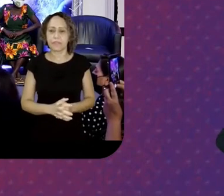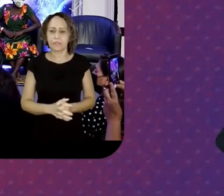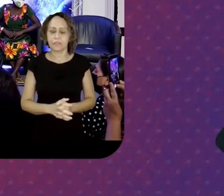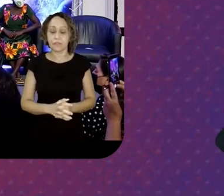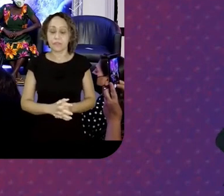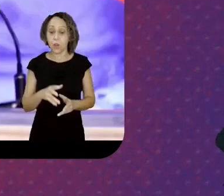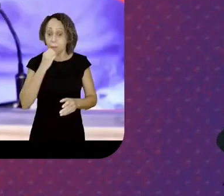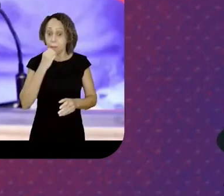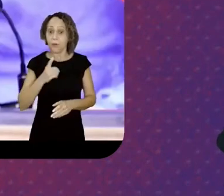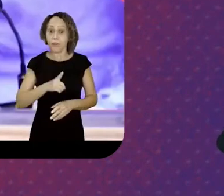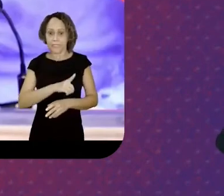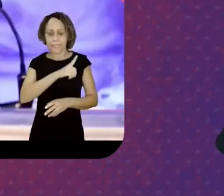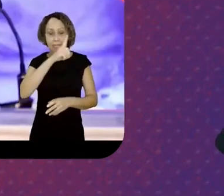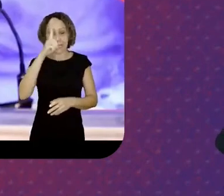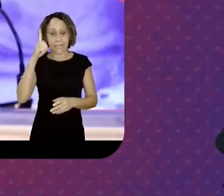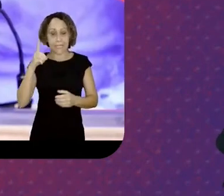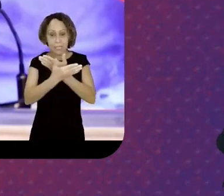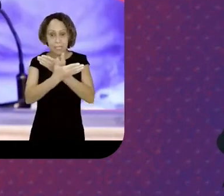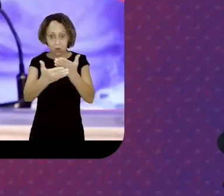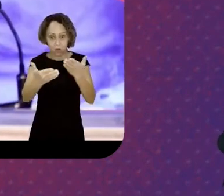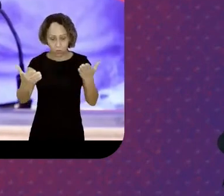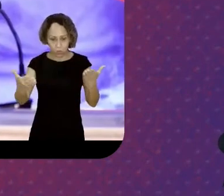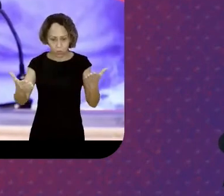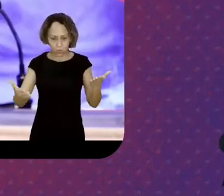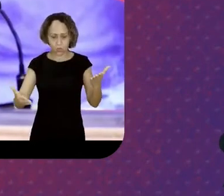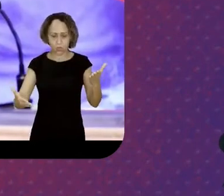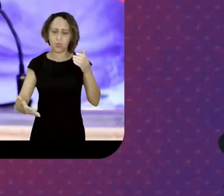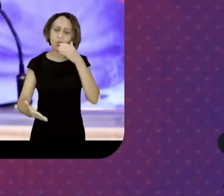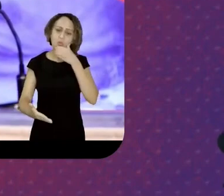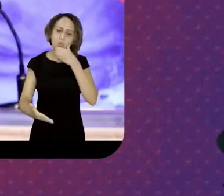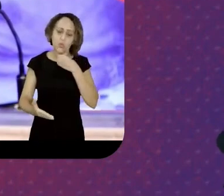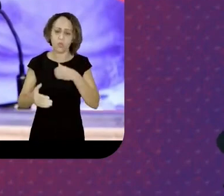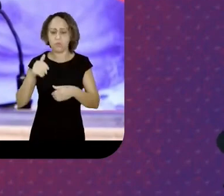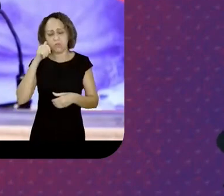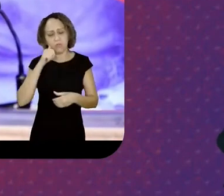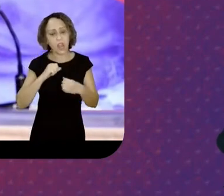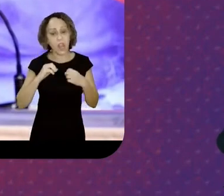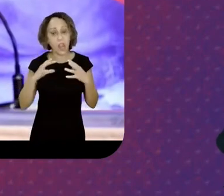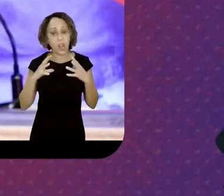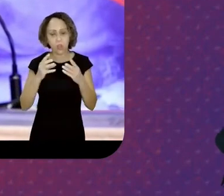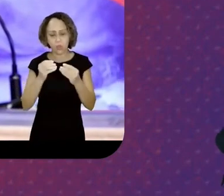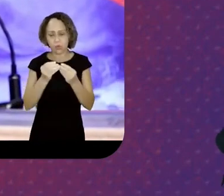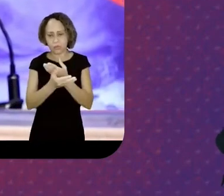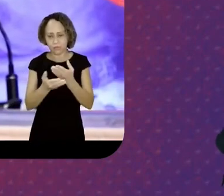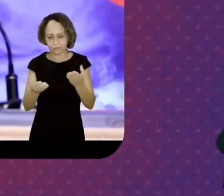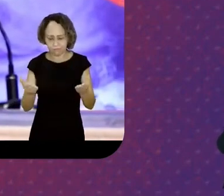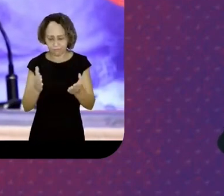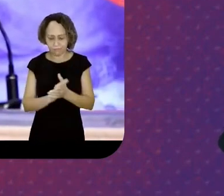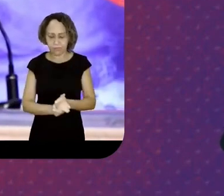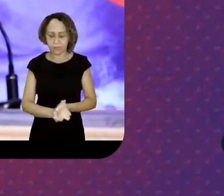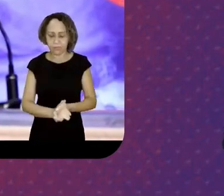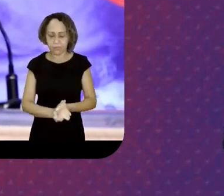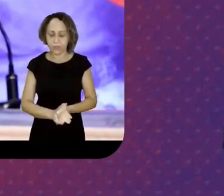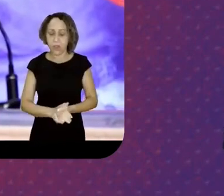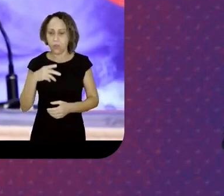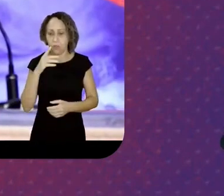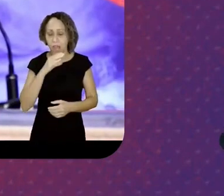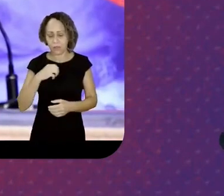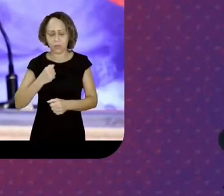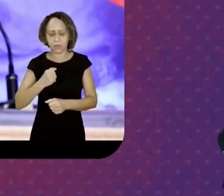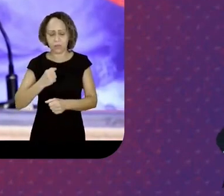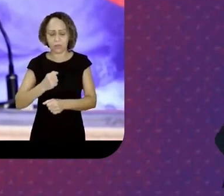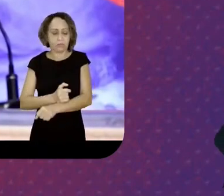Vou ser breve, estou muito emocionada. É a primeira vez que eu vejo o meu presidente pessoalmente, mesmo tendo